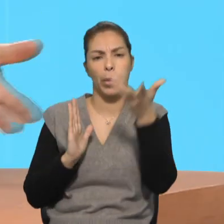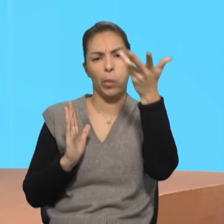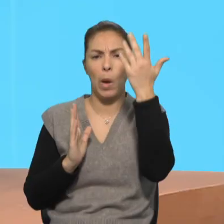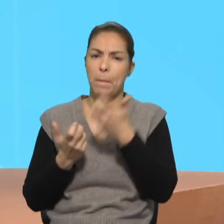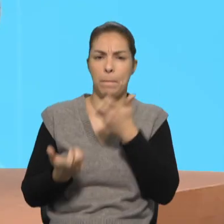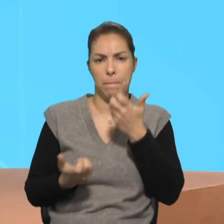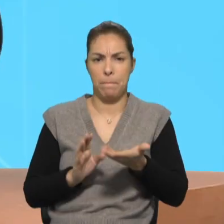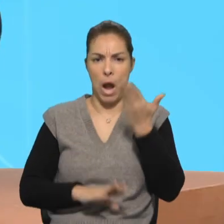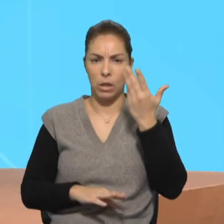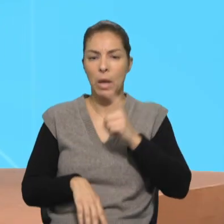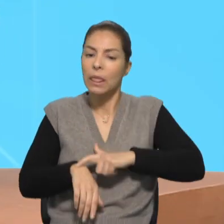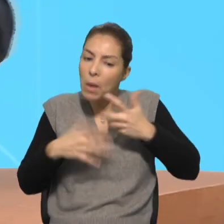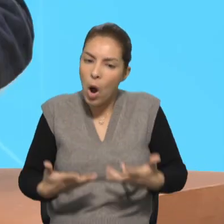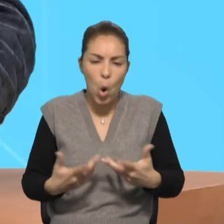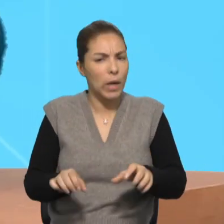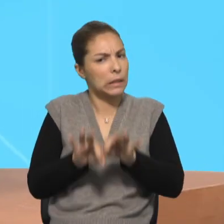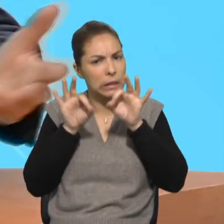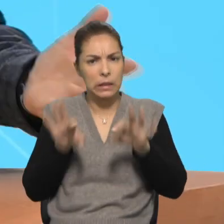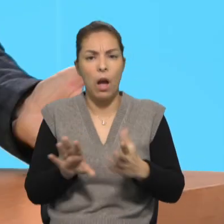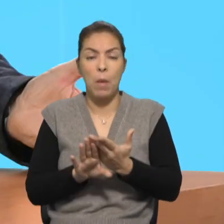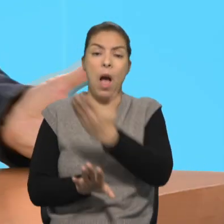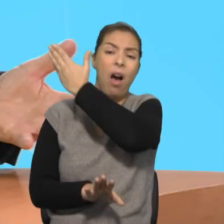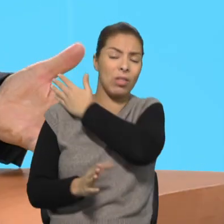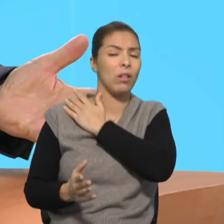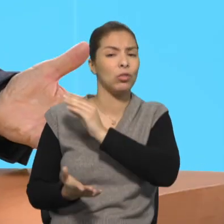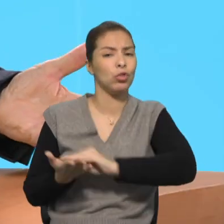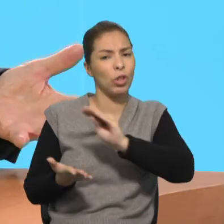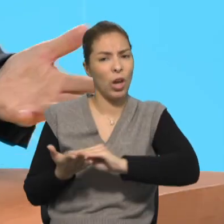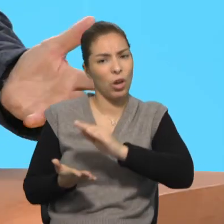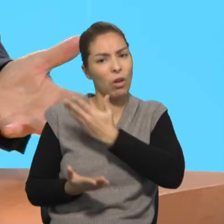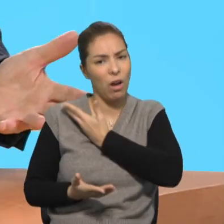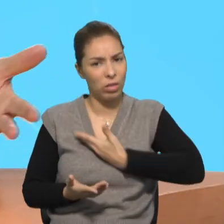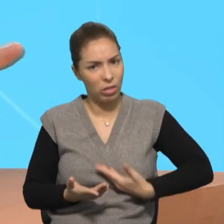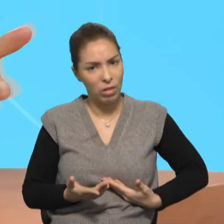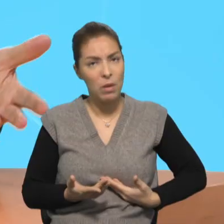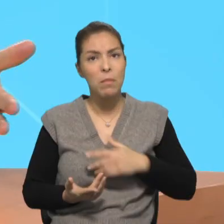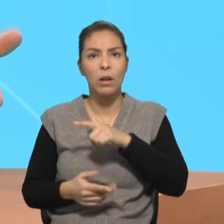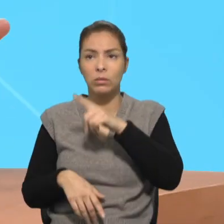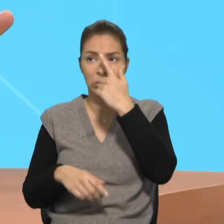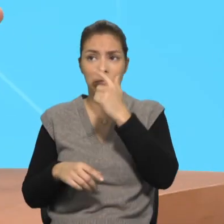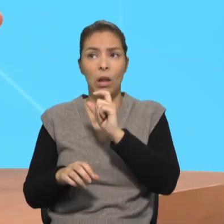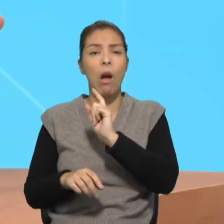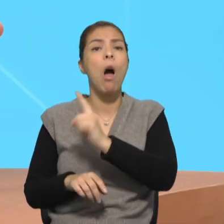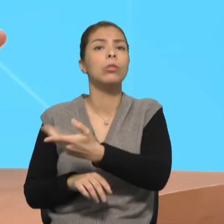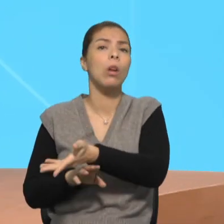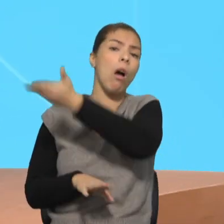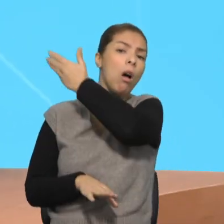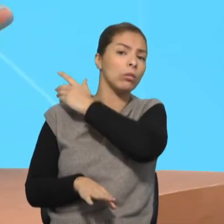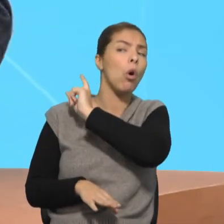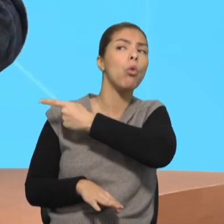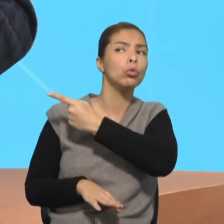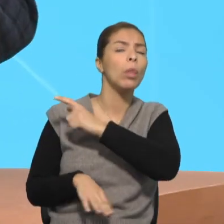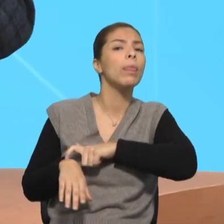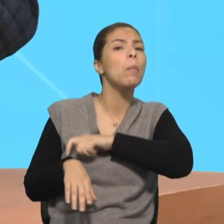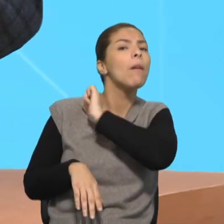atualidade. Eu acho que o texto de São Francisco nunca teve tanta atualidade como tem hoje. Nós não sabemos muito bem qual era a atualidade do tempo dele, mas certamente